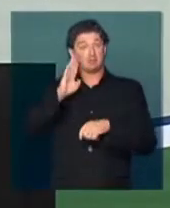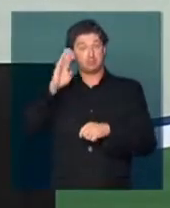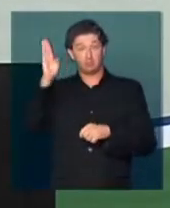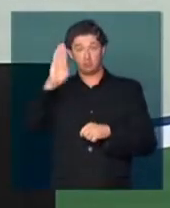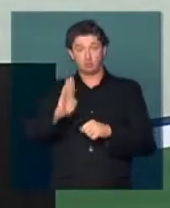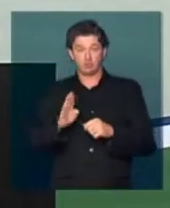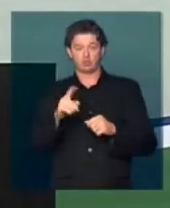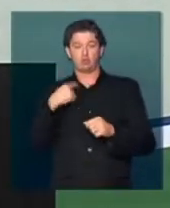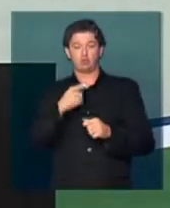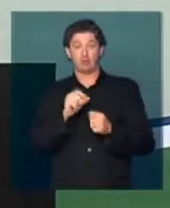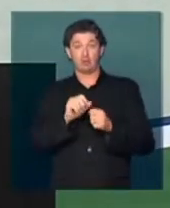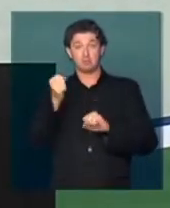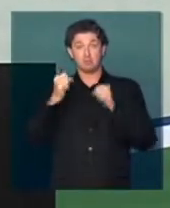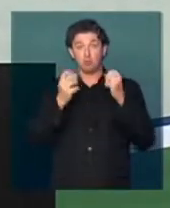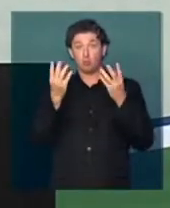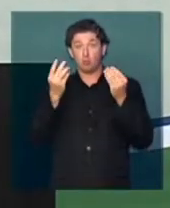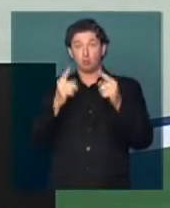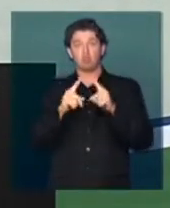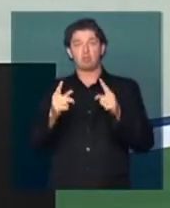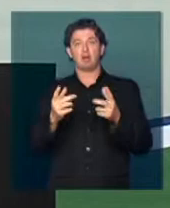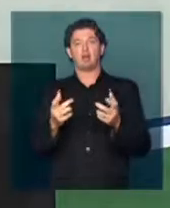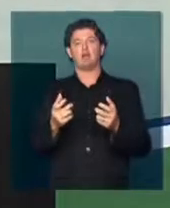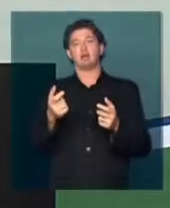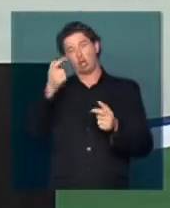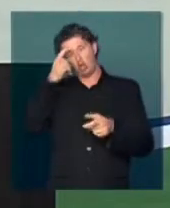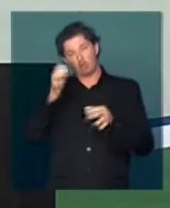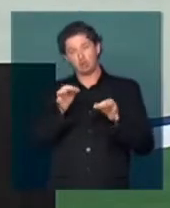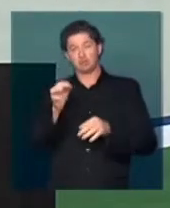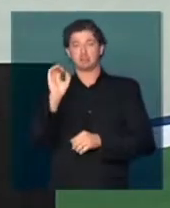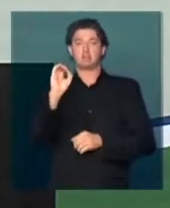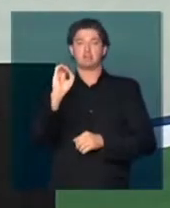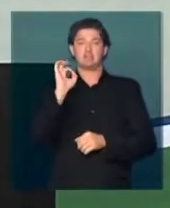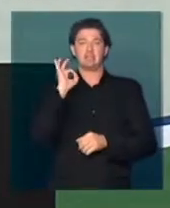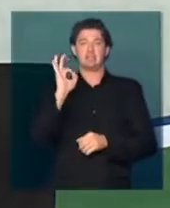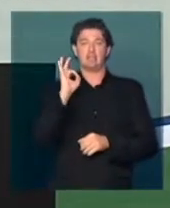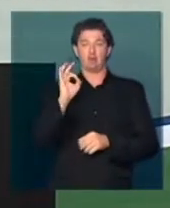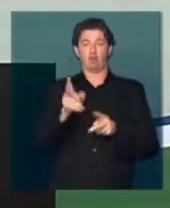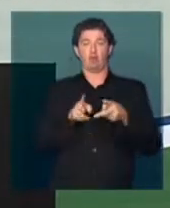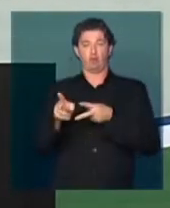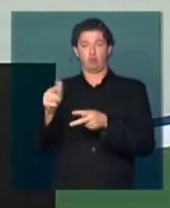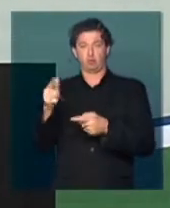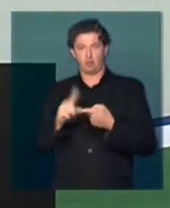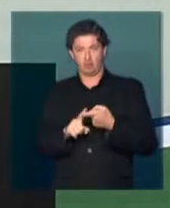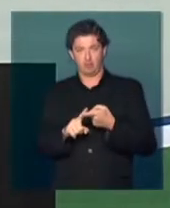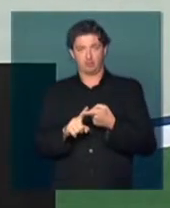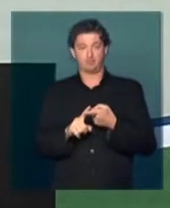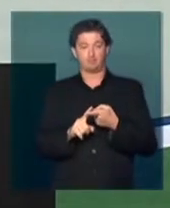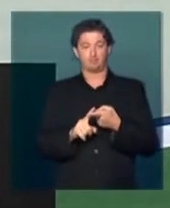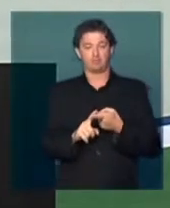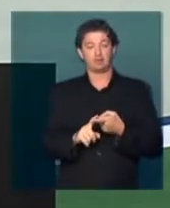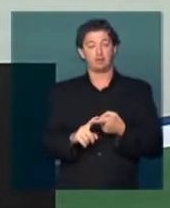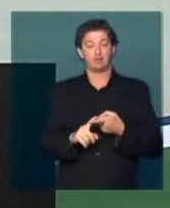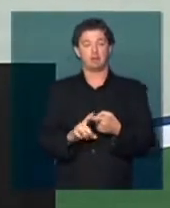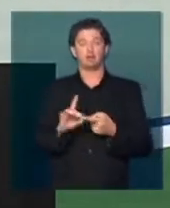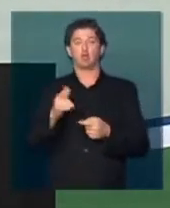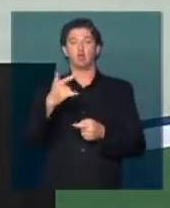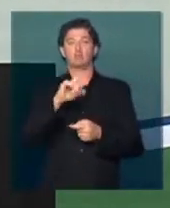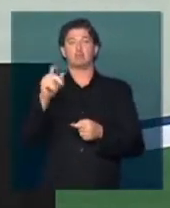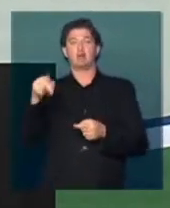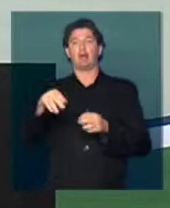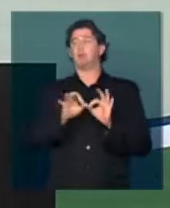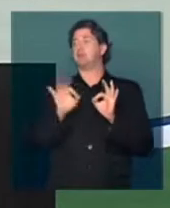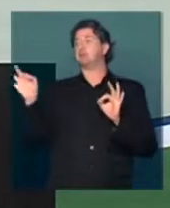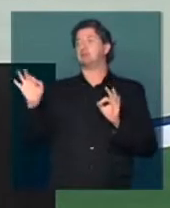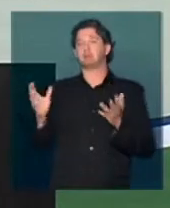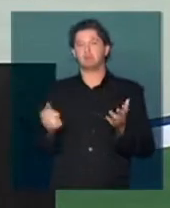Nós produzimos muito, mas nossa logística é quase zero. Não temos ferrovia suficiente, o que tem está a 200 quilômetros